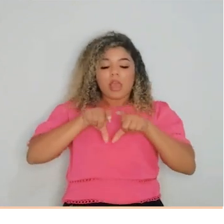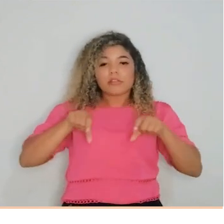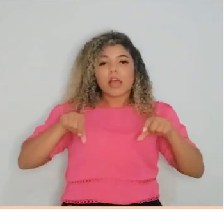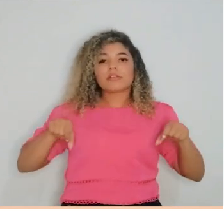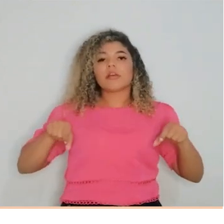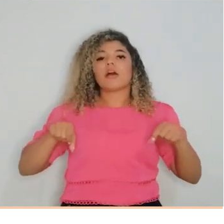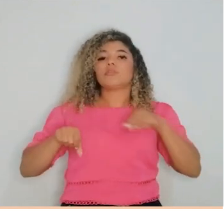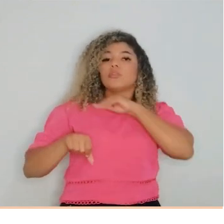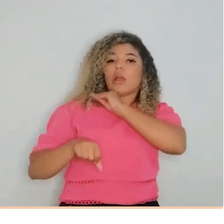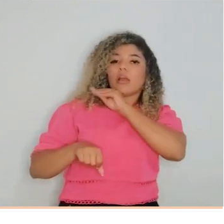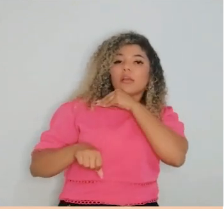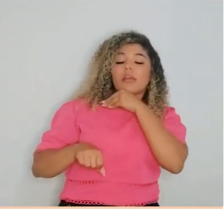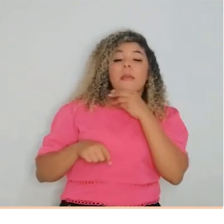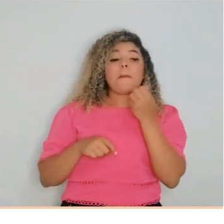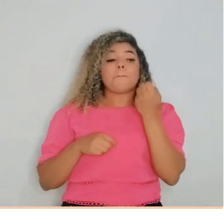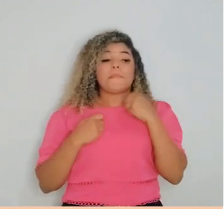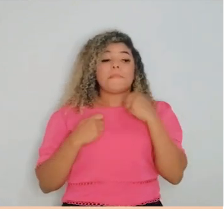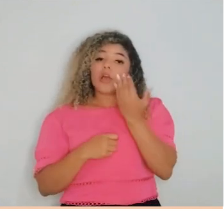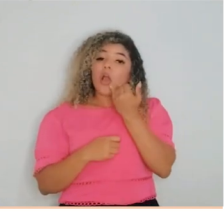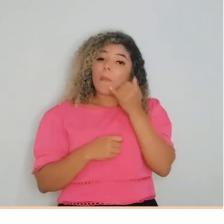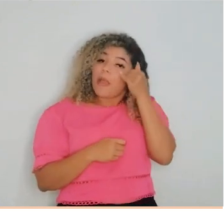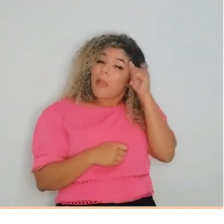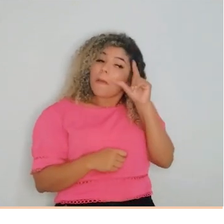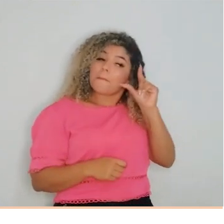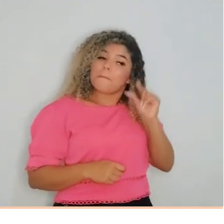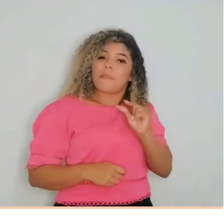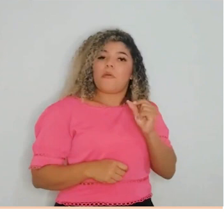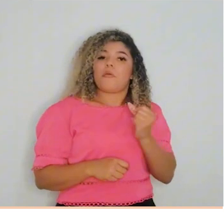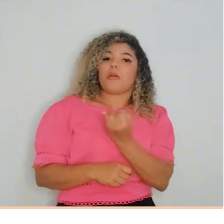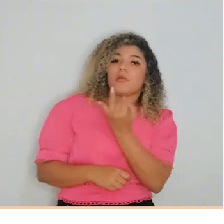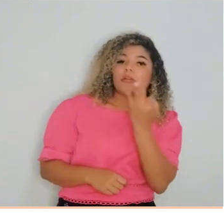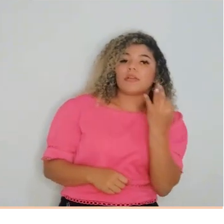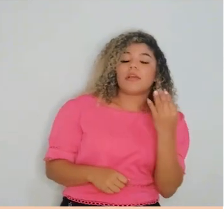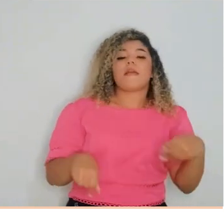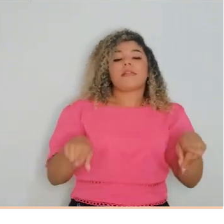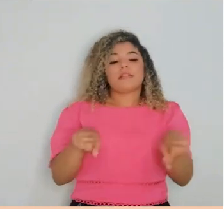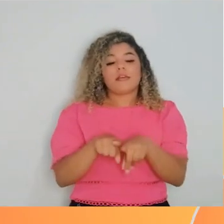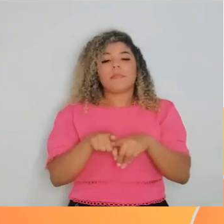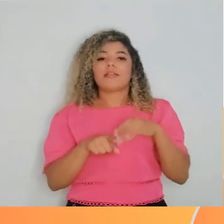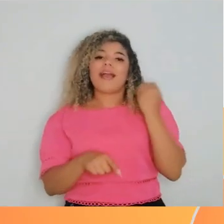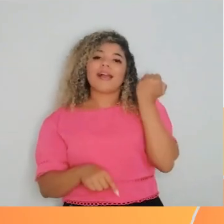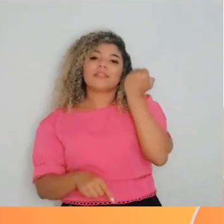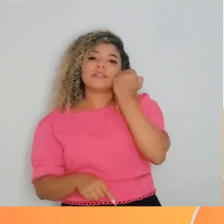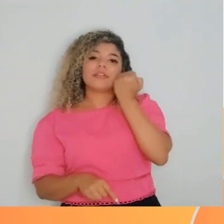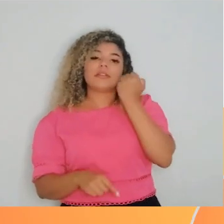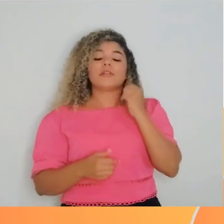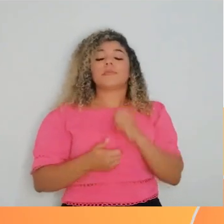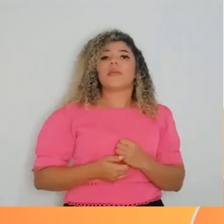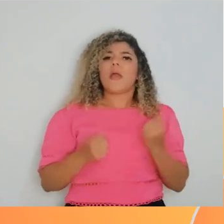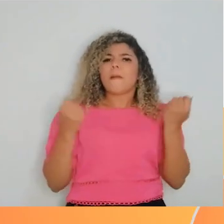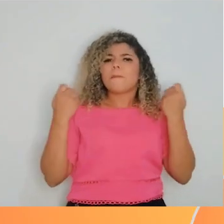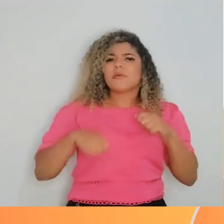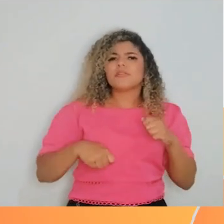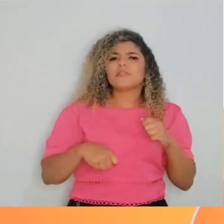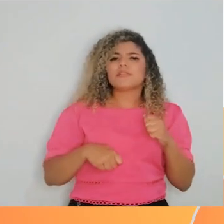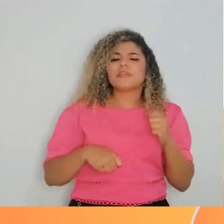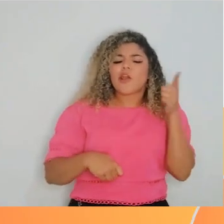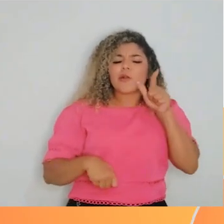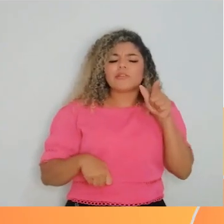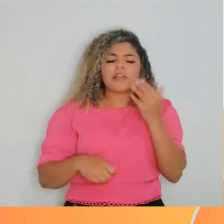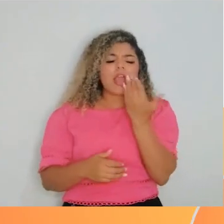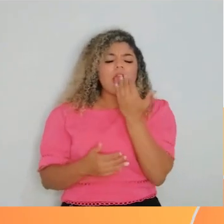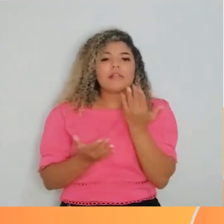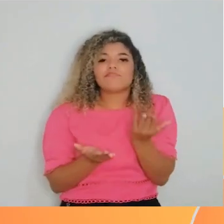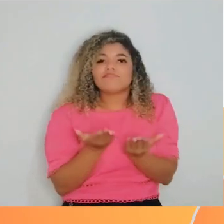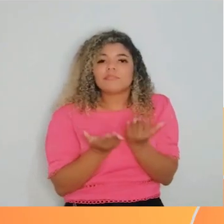que são embutidos que precisam ser consumidos em menor quantidade, e também presente na cenoura. É possível manter a alimentação